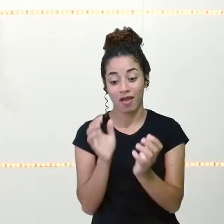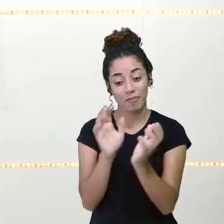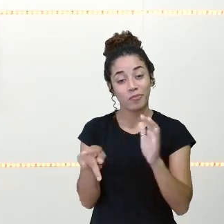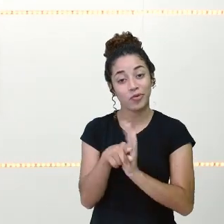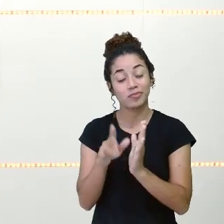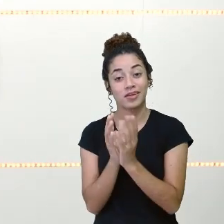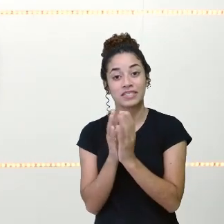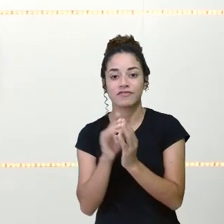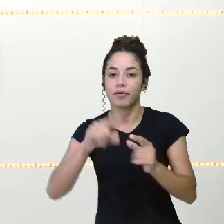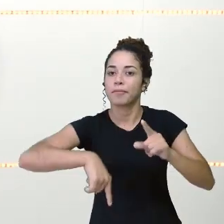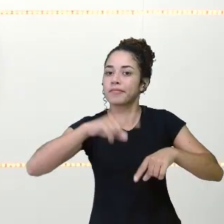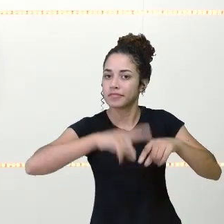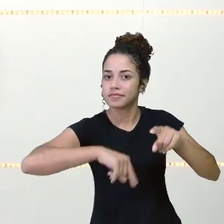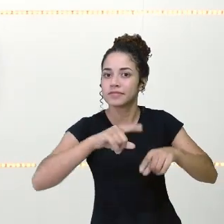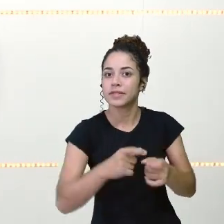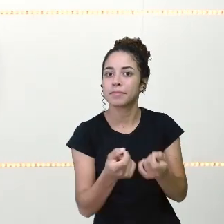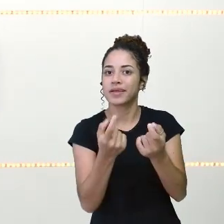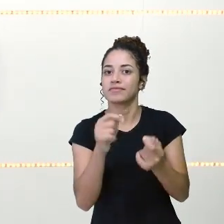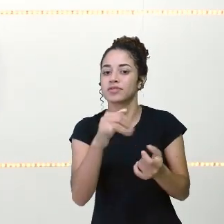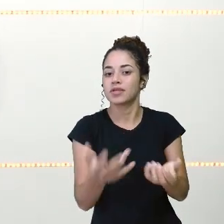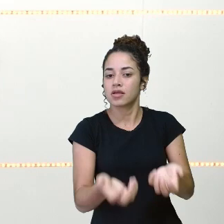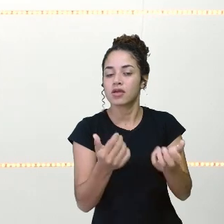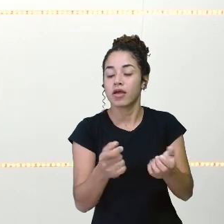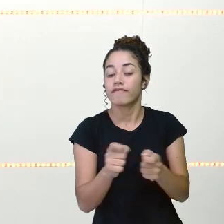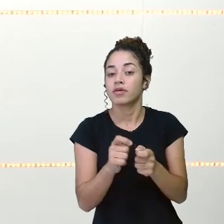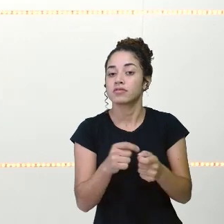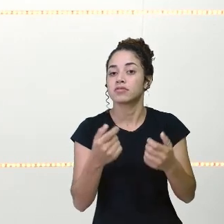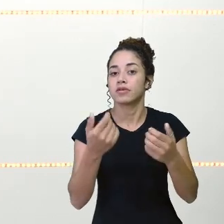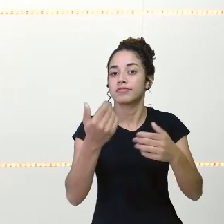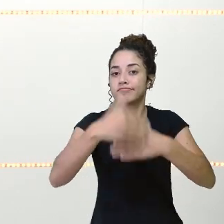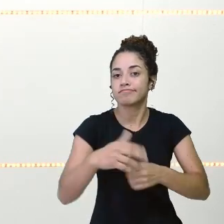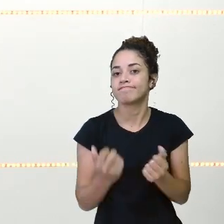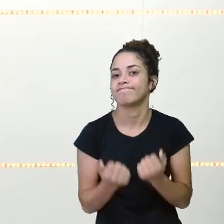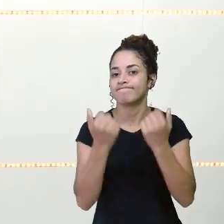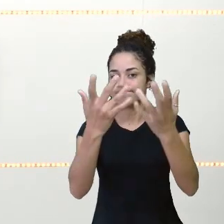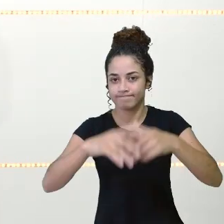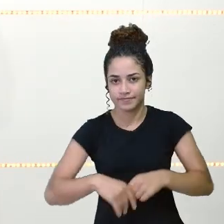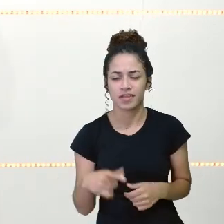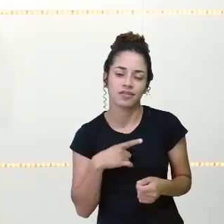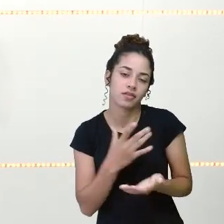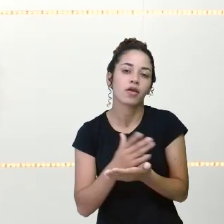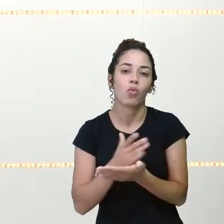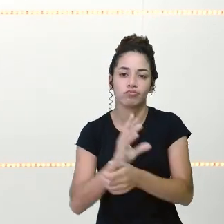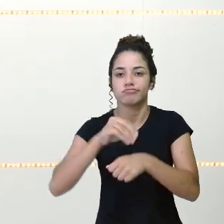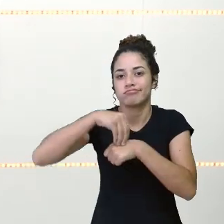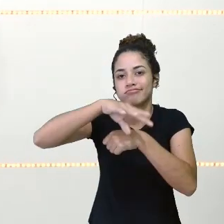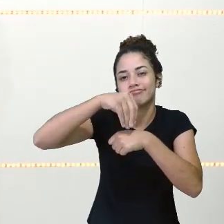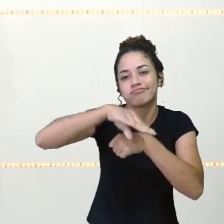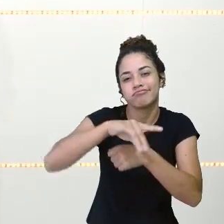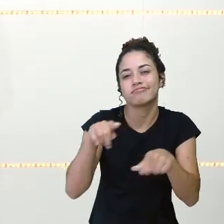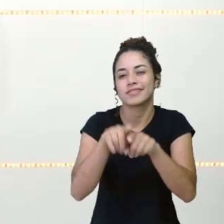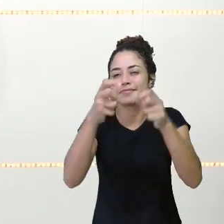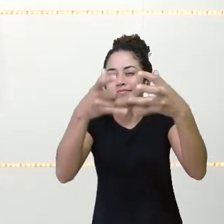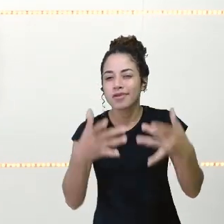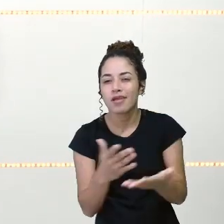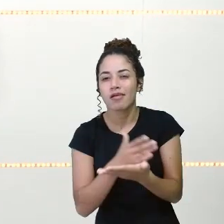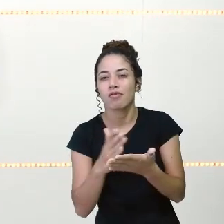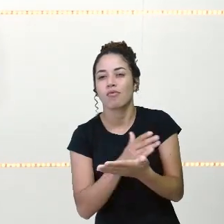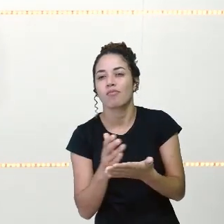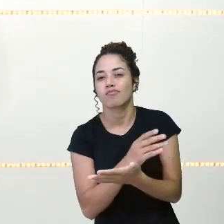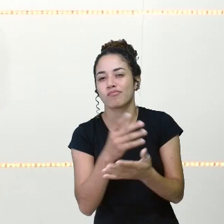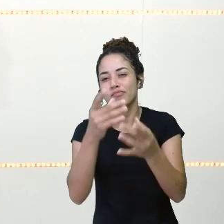quem vai fazer as provas externas, tá? Tenho algumas dicas para vocês, trabalharei algumas